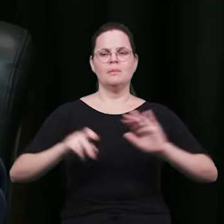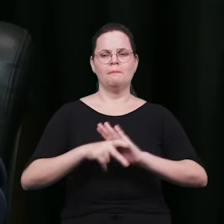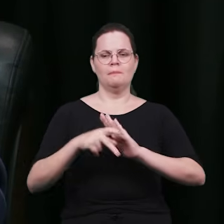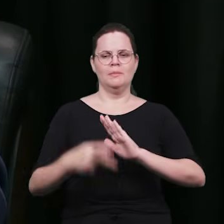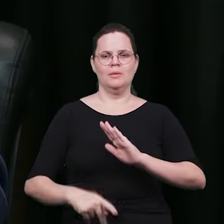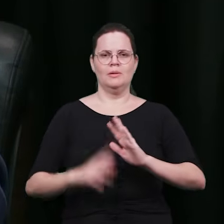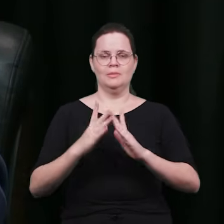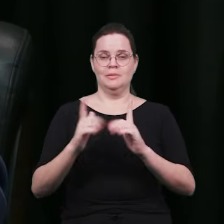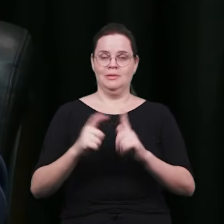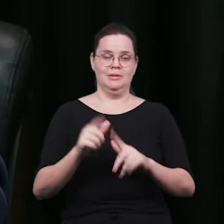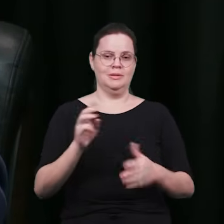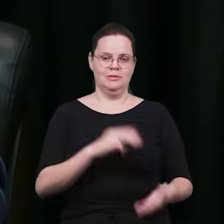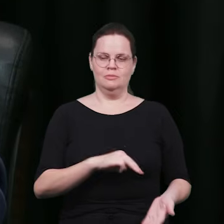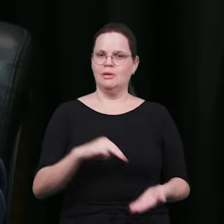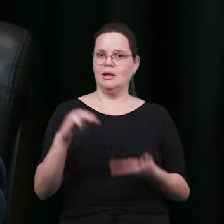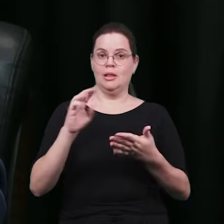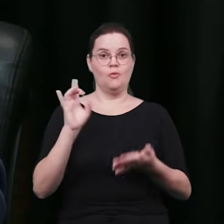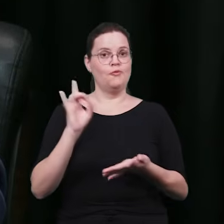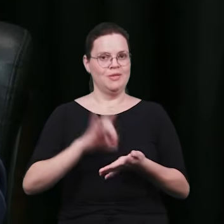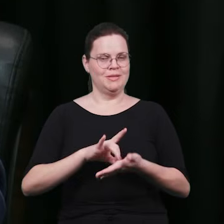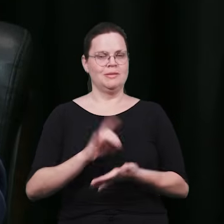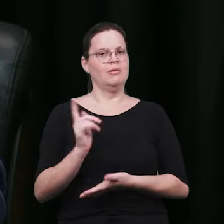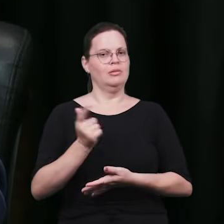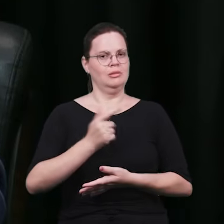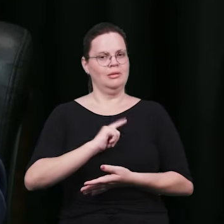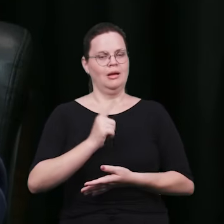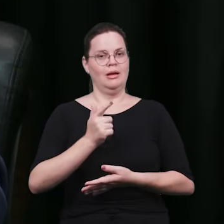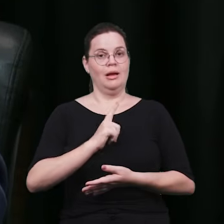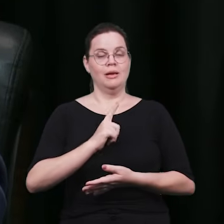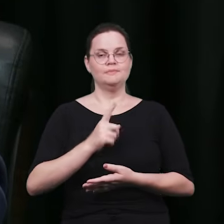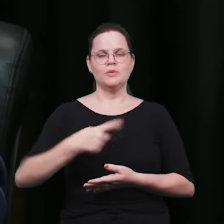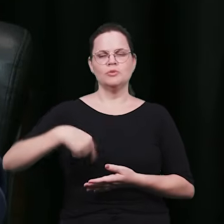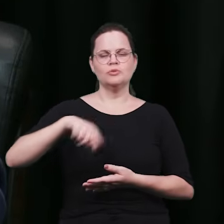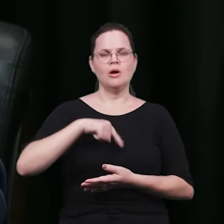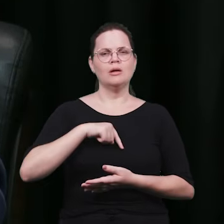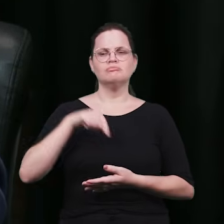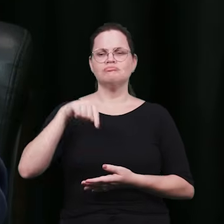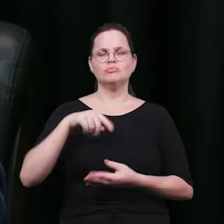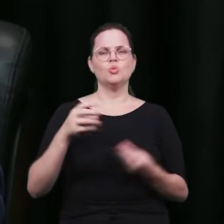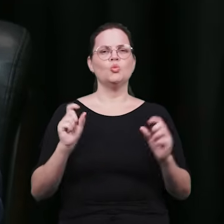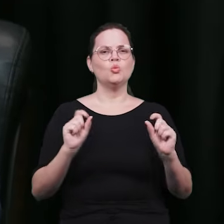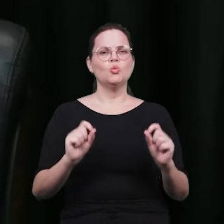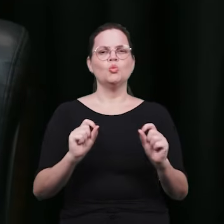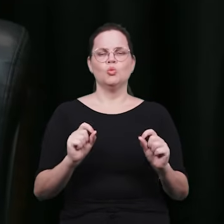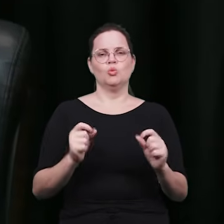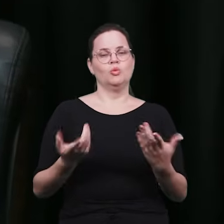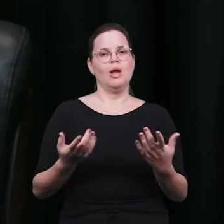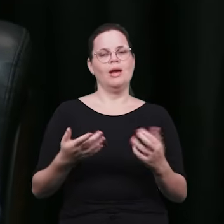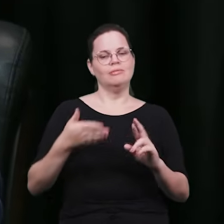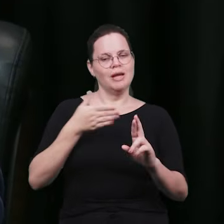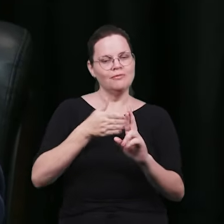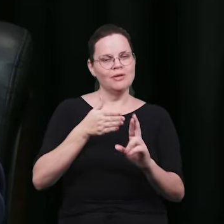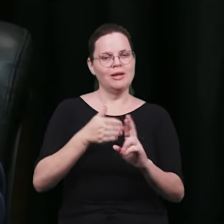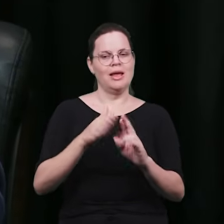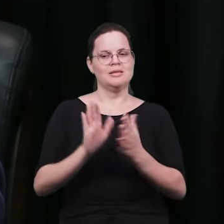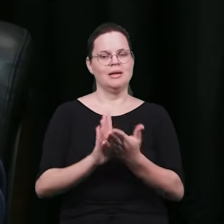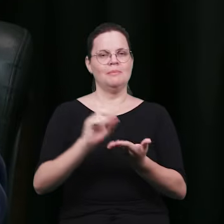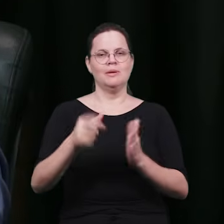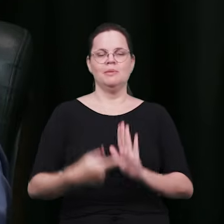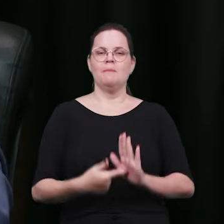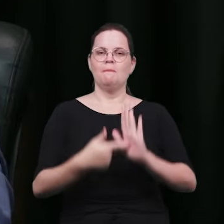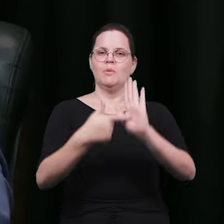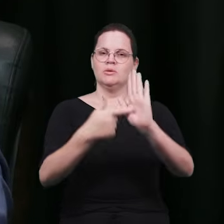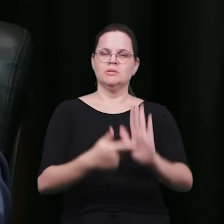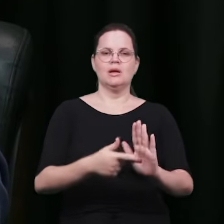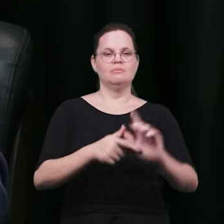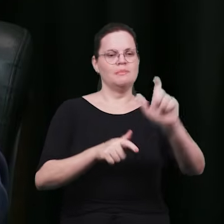Cristã Maranata, onde, à luz da Palavra de Deus, aqui mencionamos